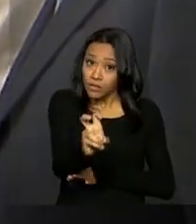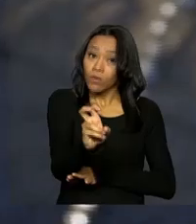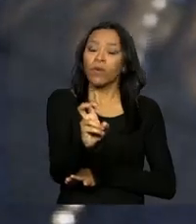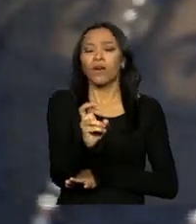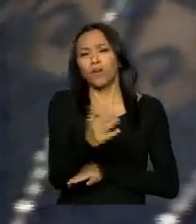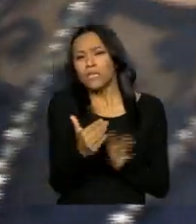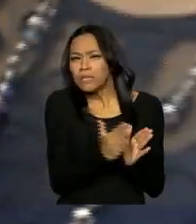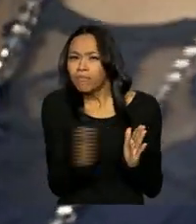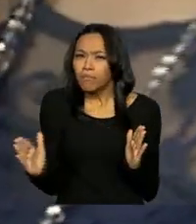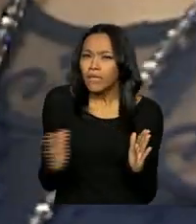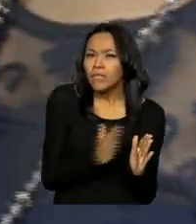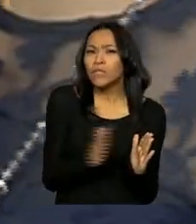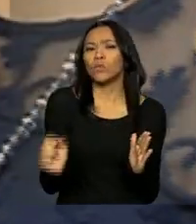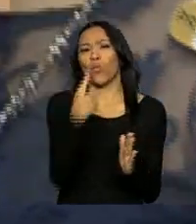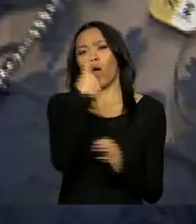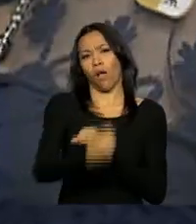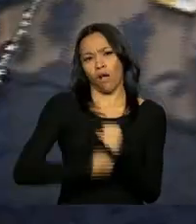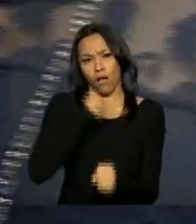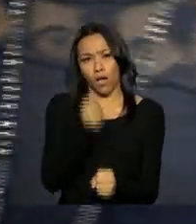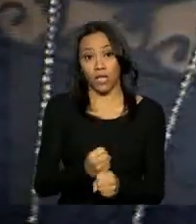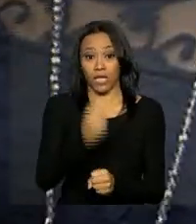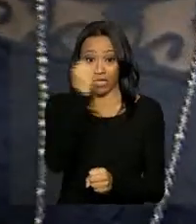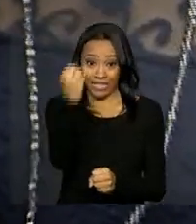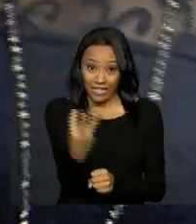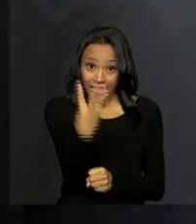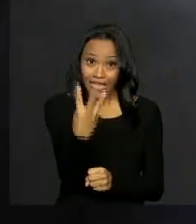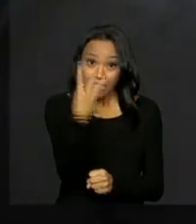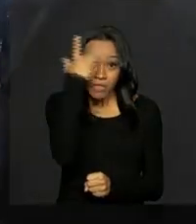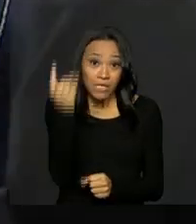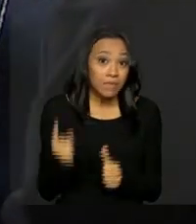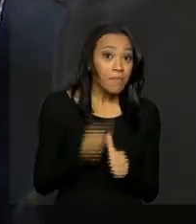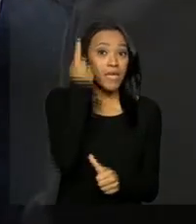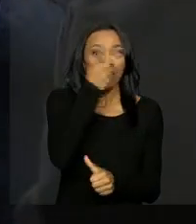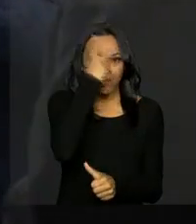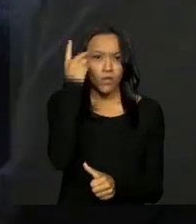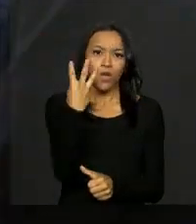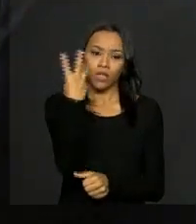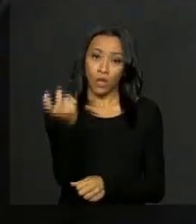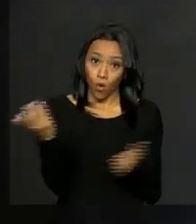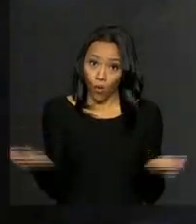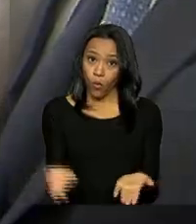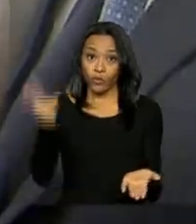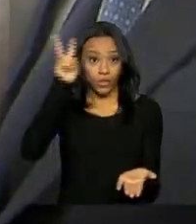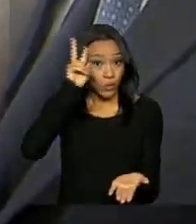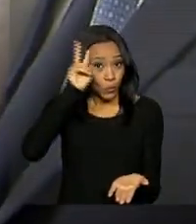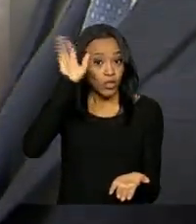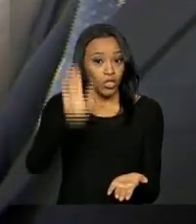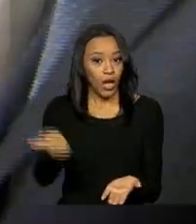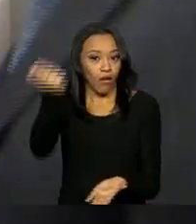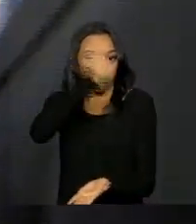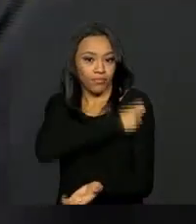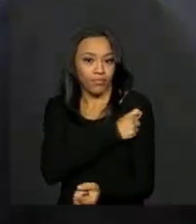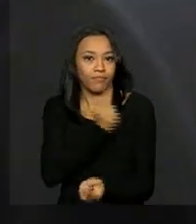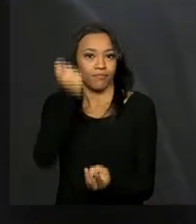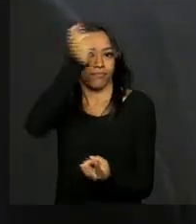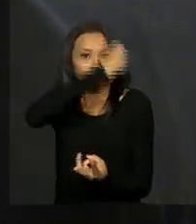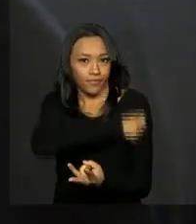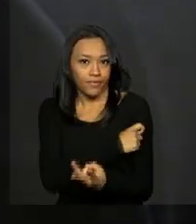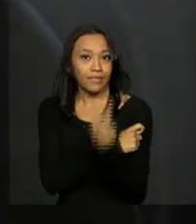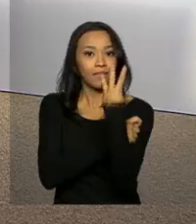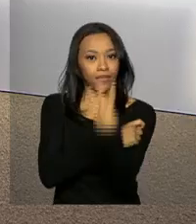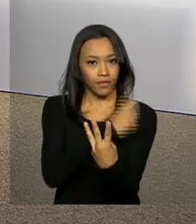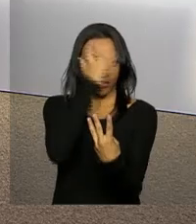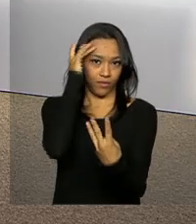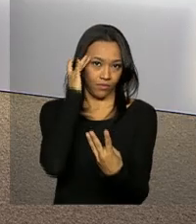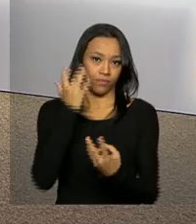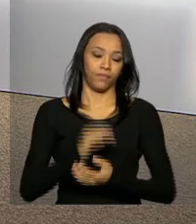ano. Os três primeiros voluntários foram vacinados nesta segunda-feira no Hospital das Clínicas, que também é parceiro nos testes.